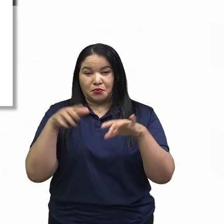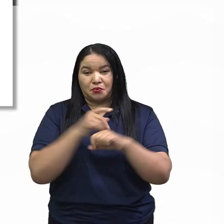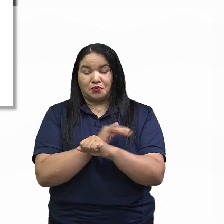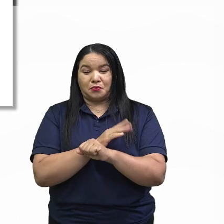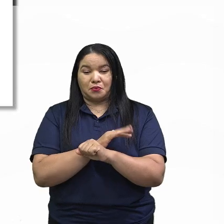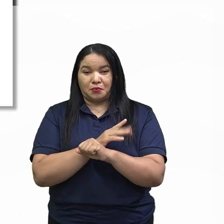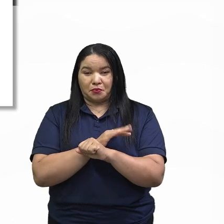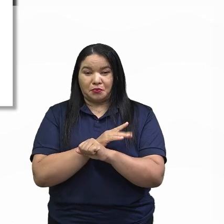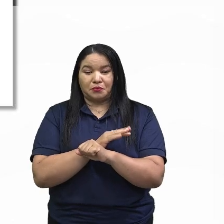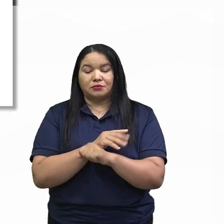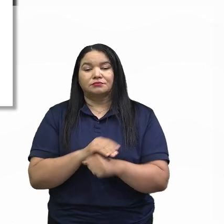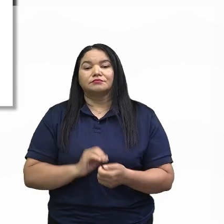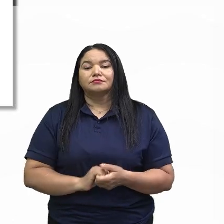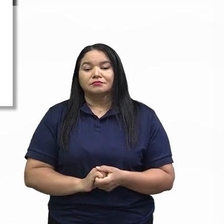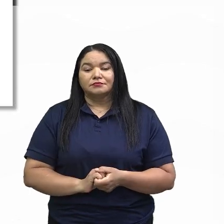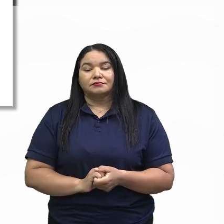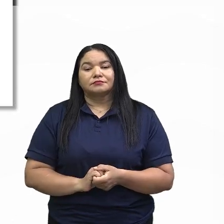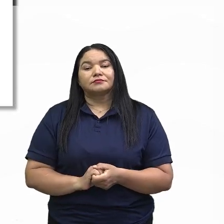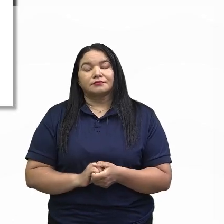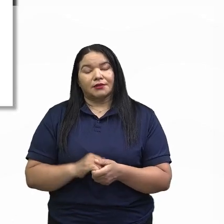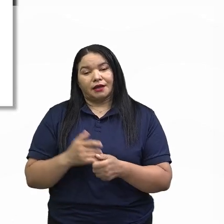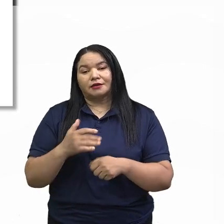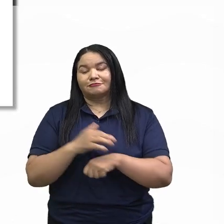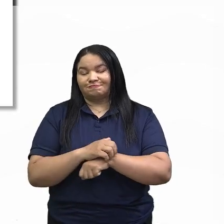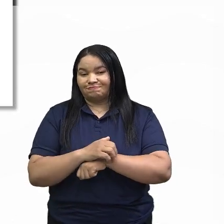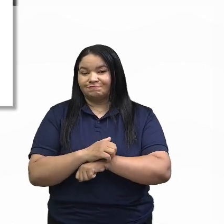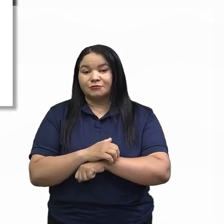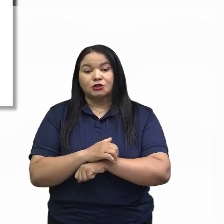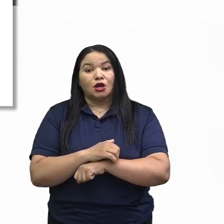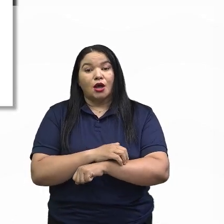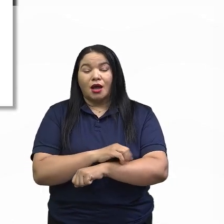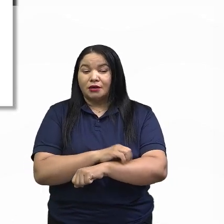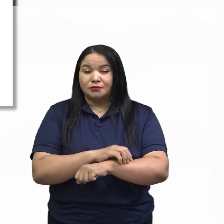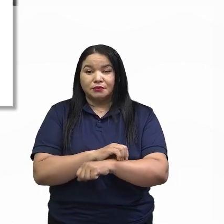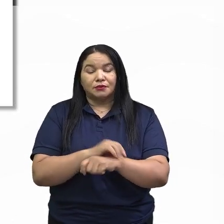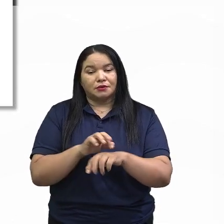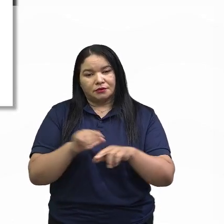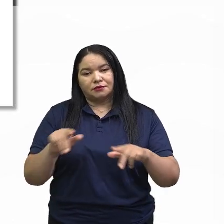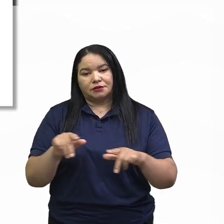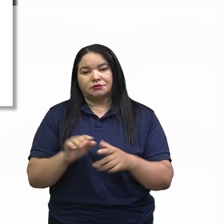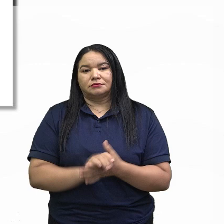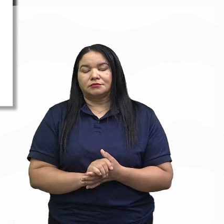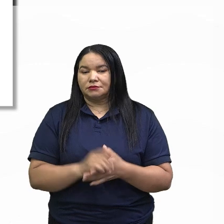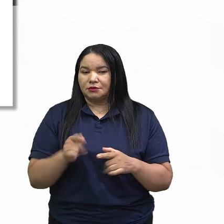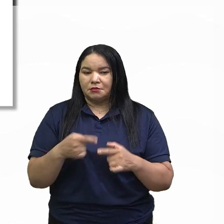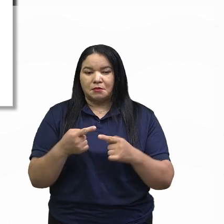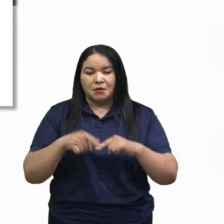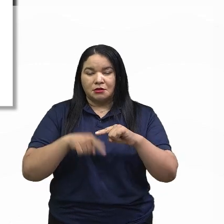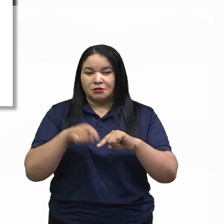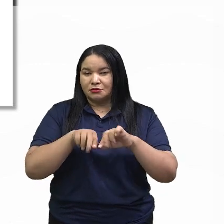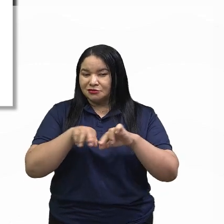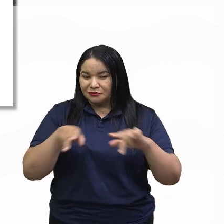ácida. Então, né, os biocombustíveis que são conseguidos a partir